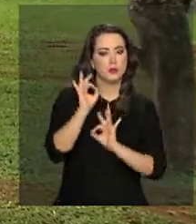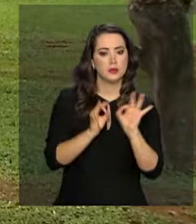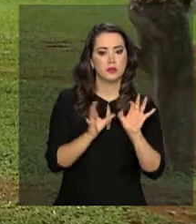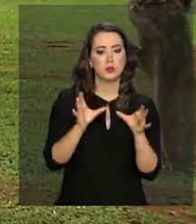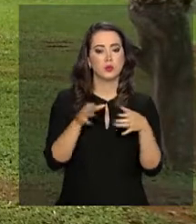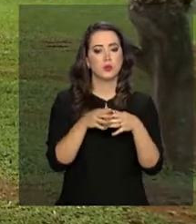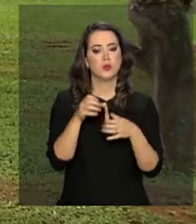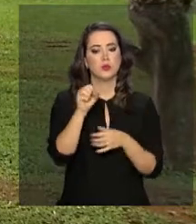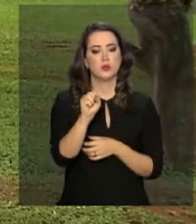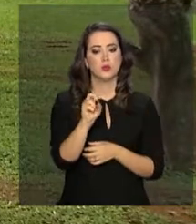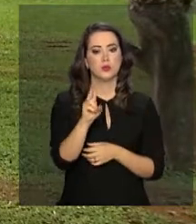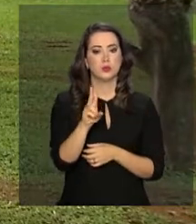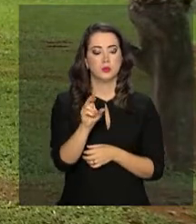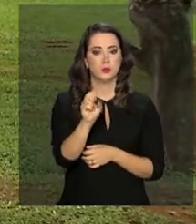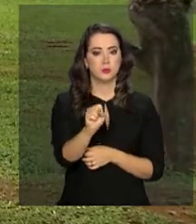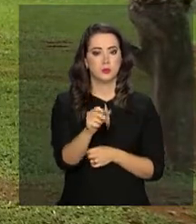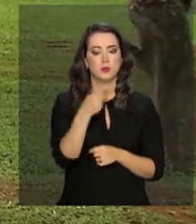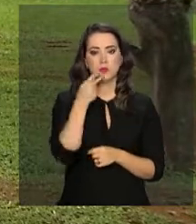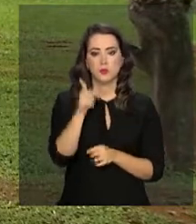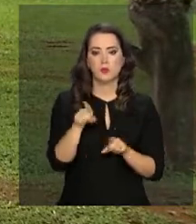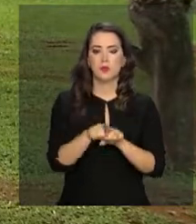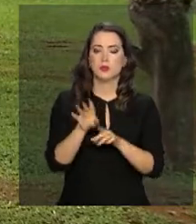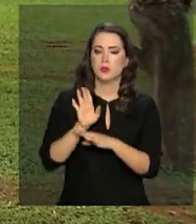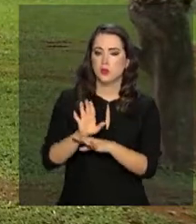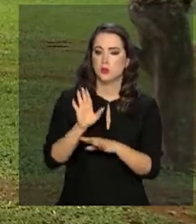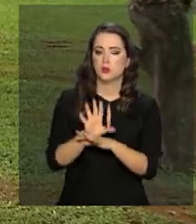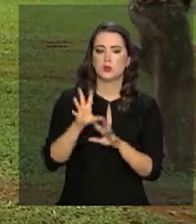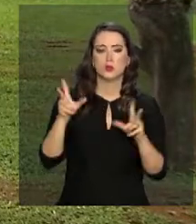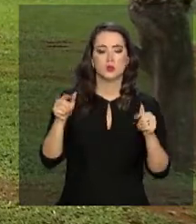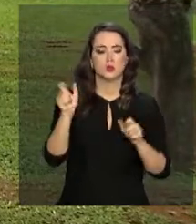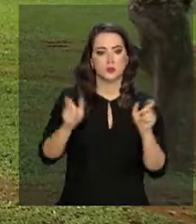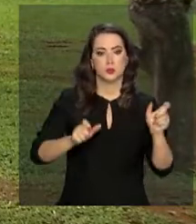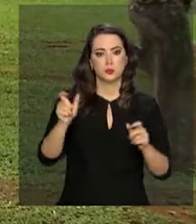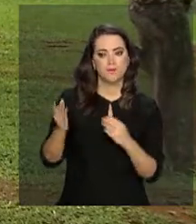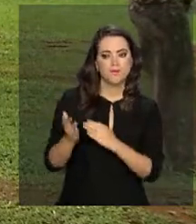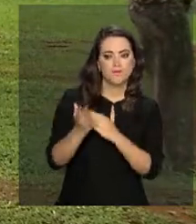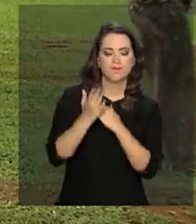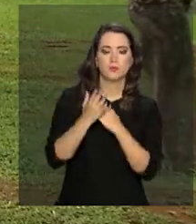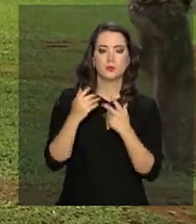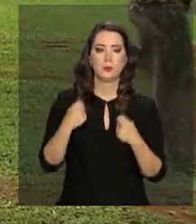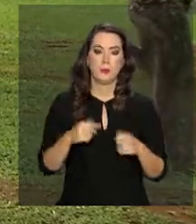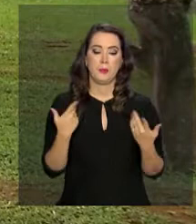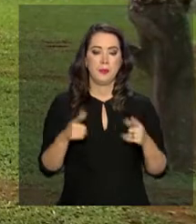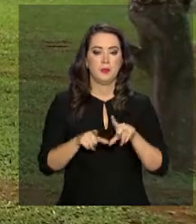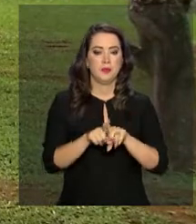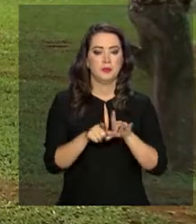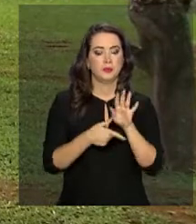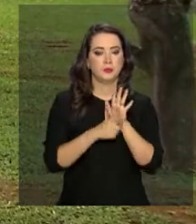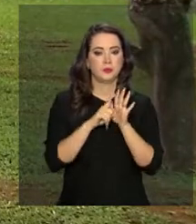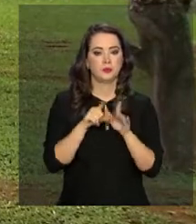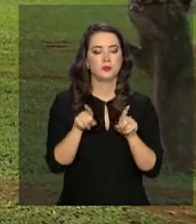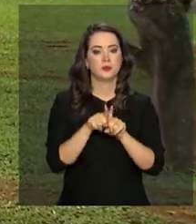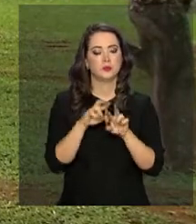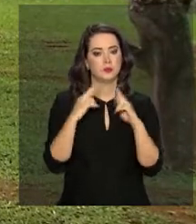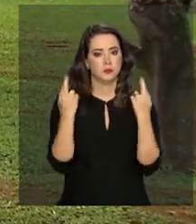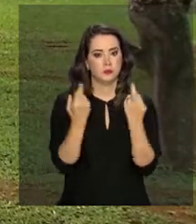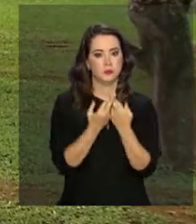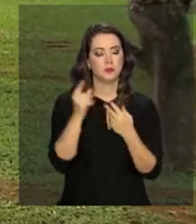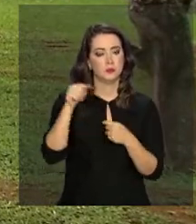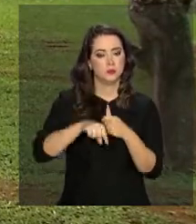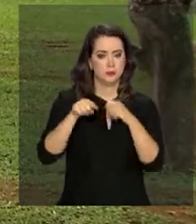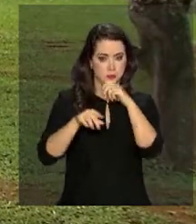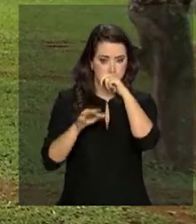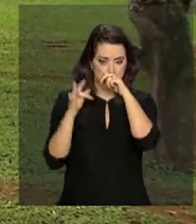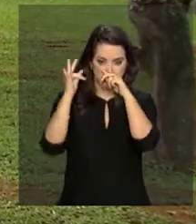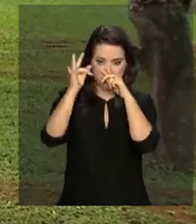de saúde brasileiro e conta com a ajuda de todos mais cedo também participou de reuniões aqui no ccbb o